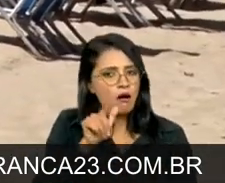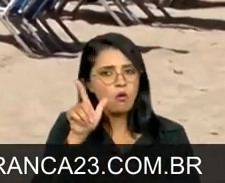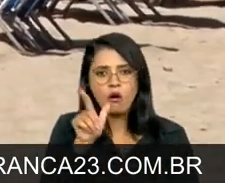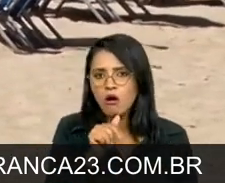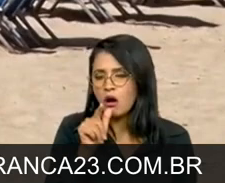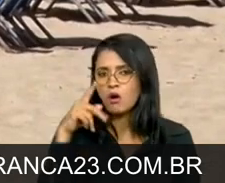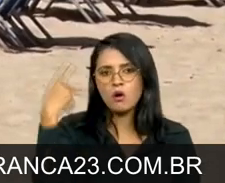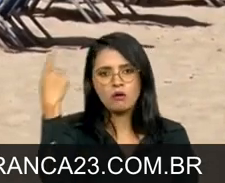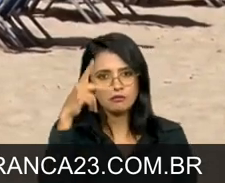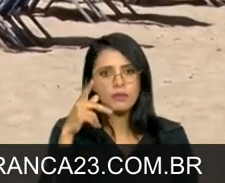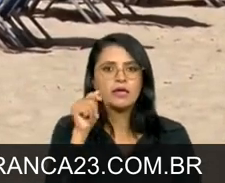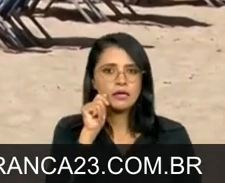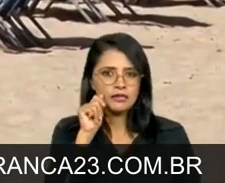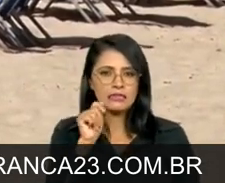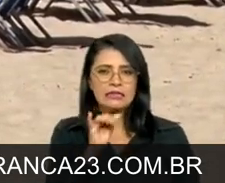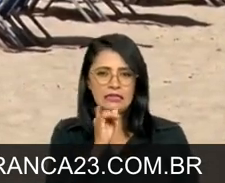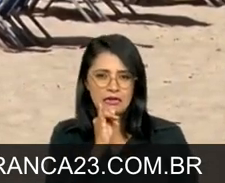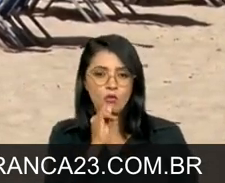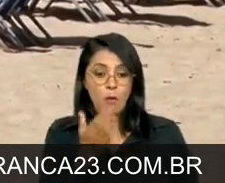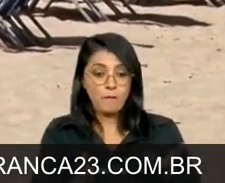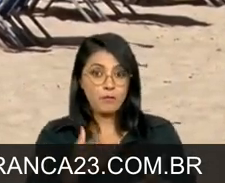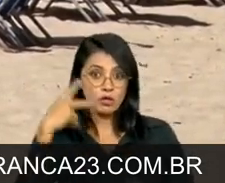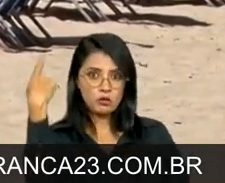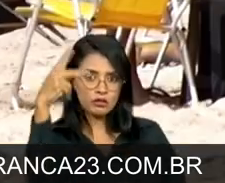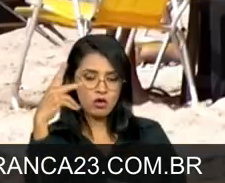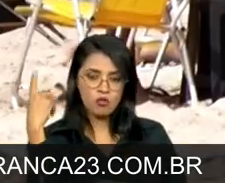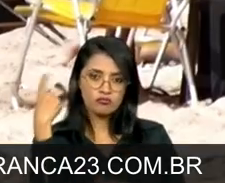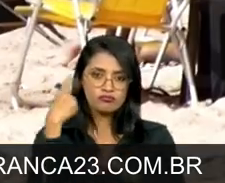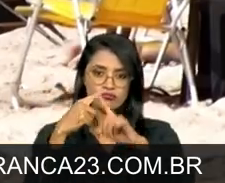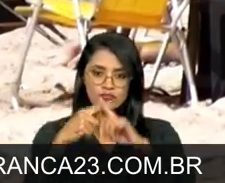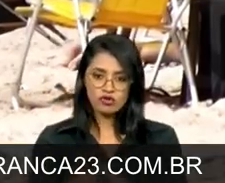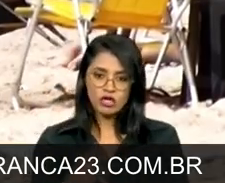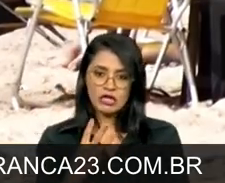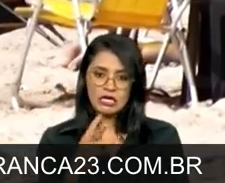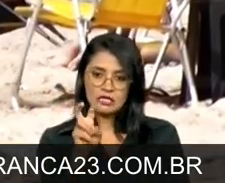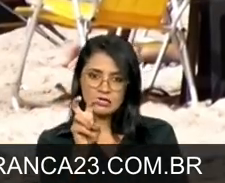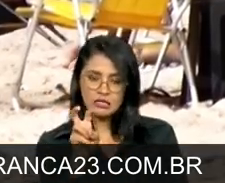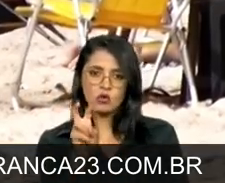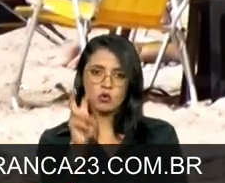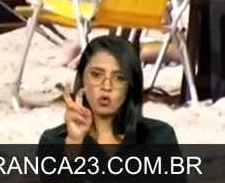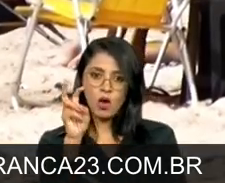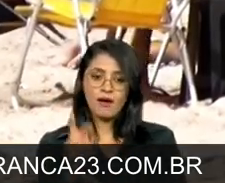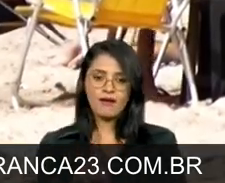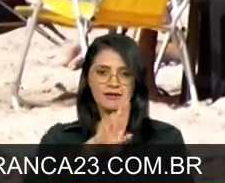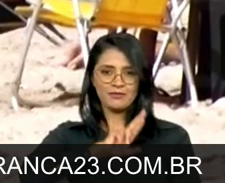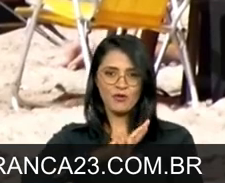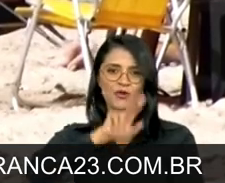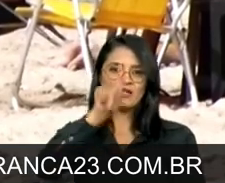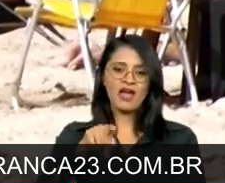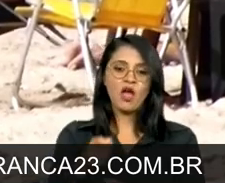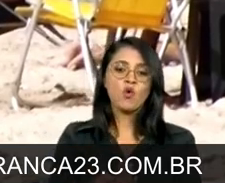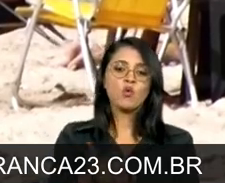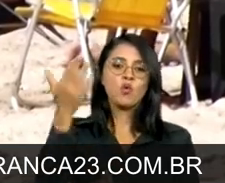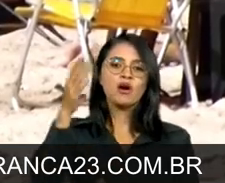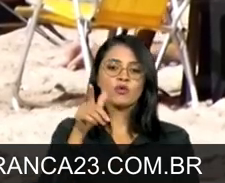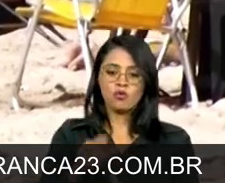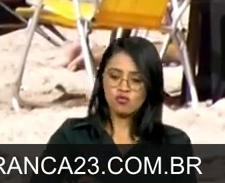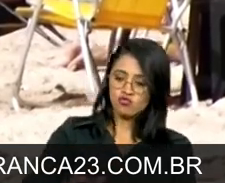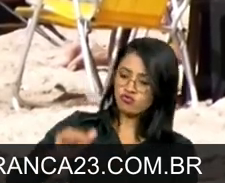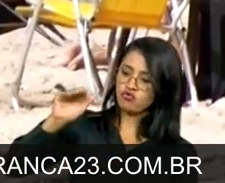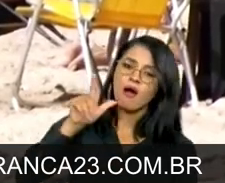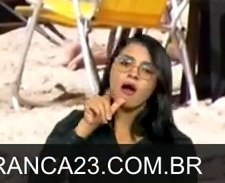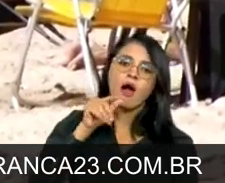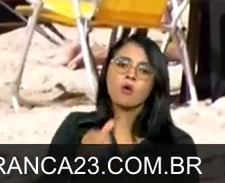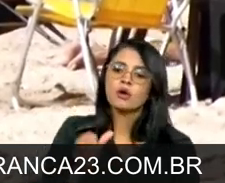Você pega seu peso, multiplica por 35, e esse é o valor do volume de água que a gente tem que tomar durante o